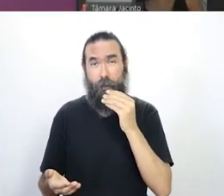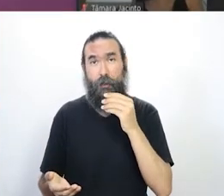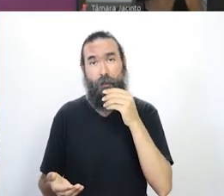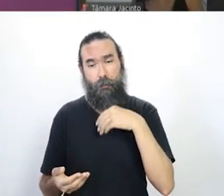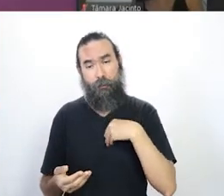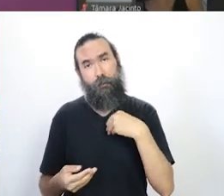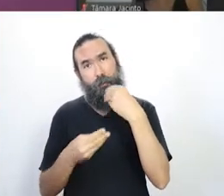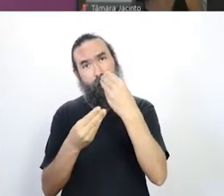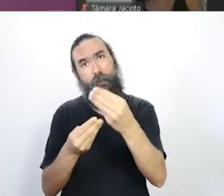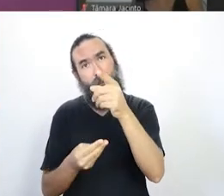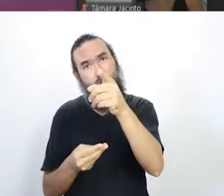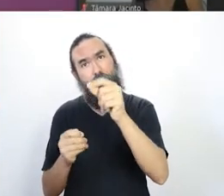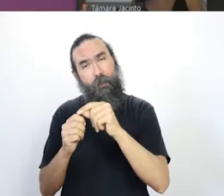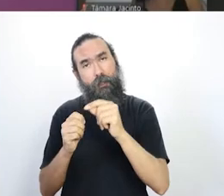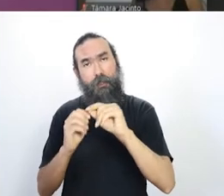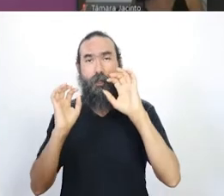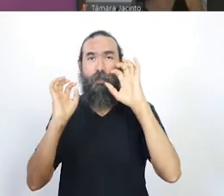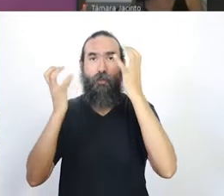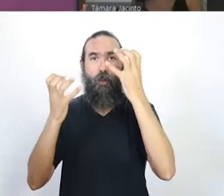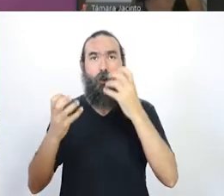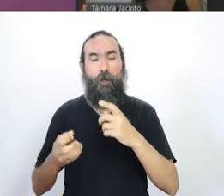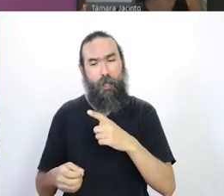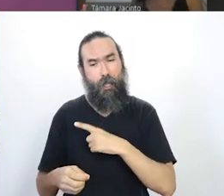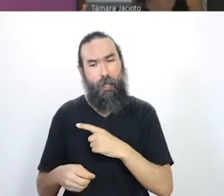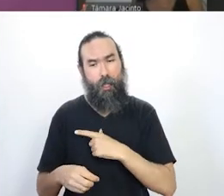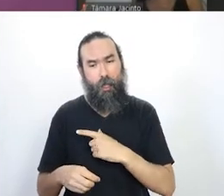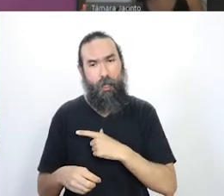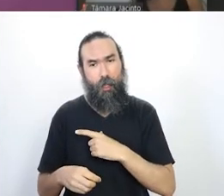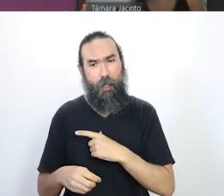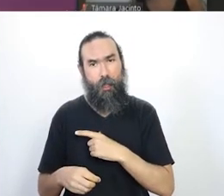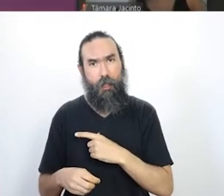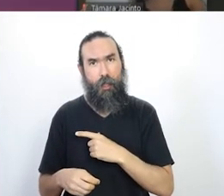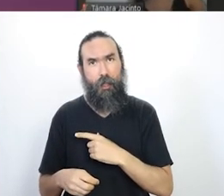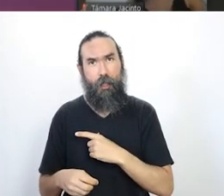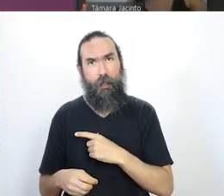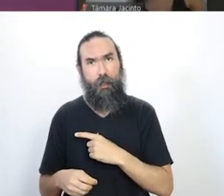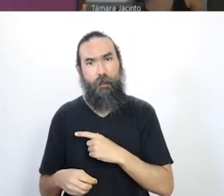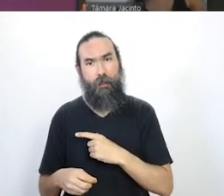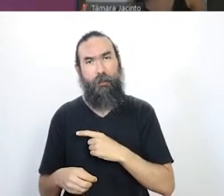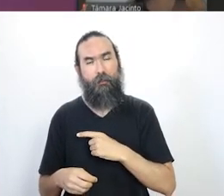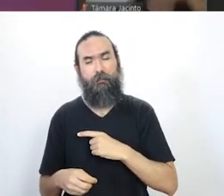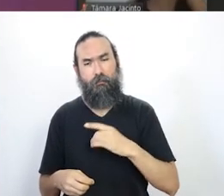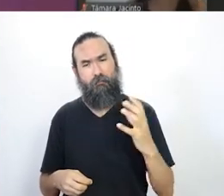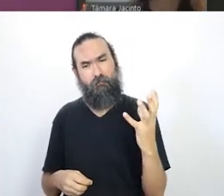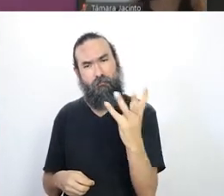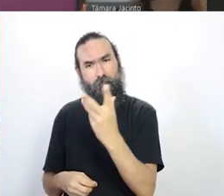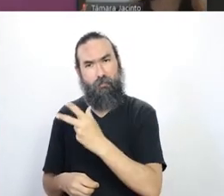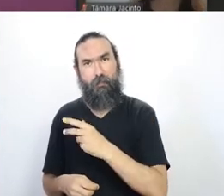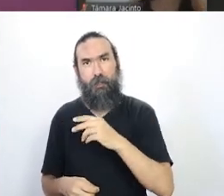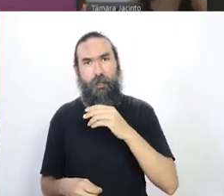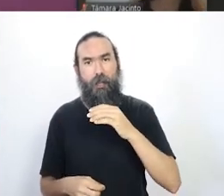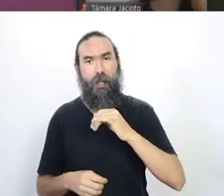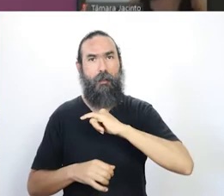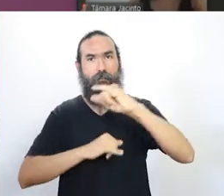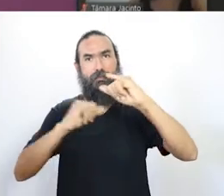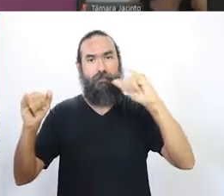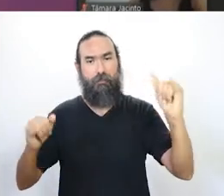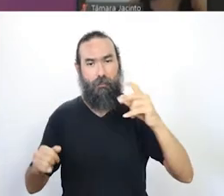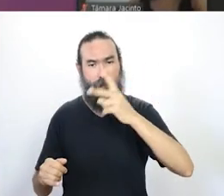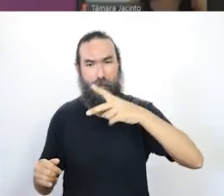tem muito... chama muito mestre, entendeu? Ela diz